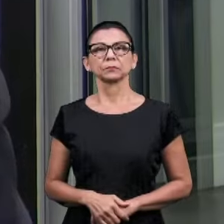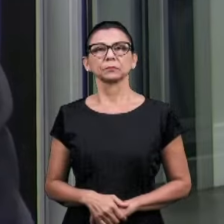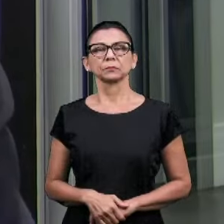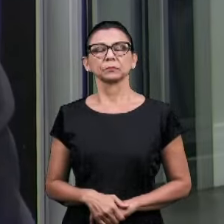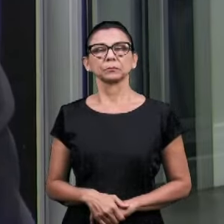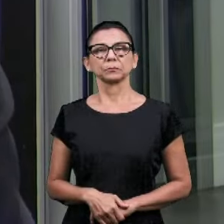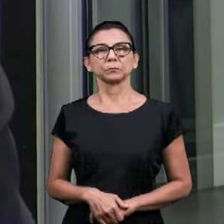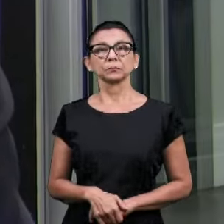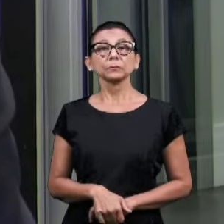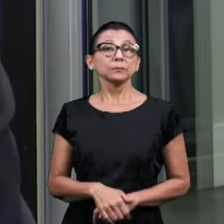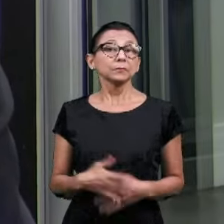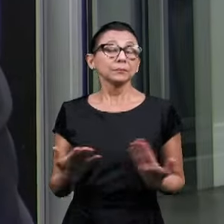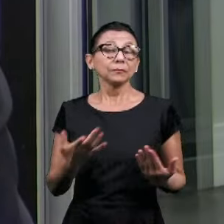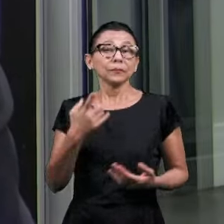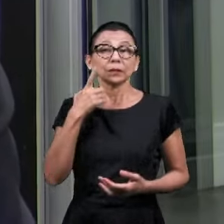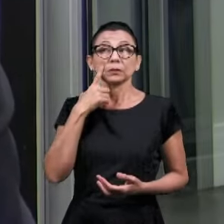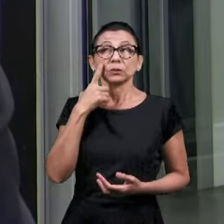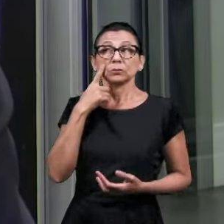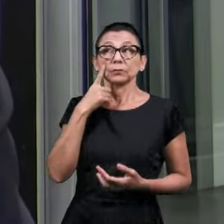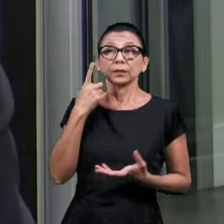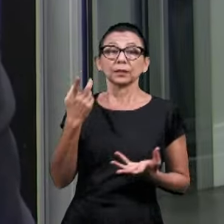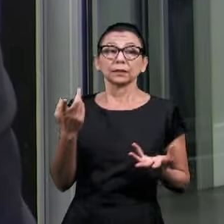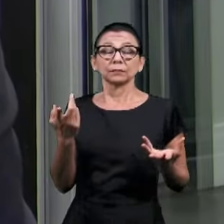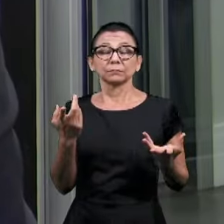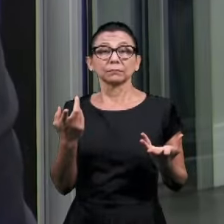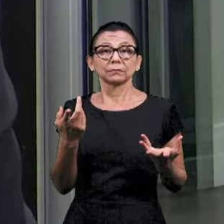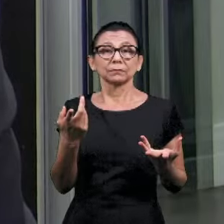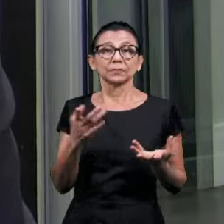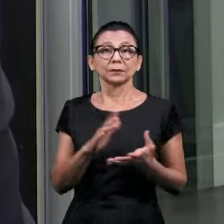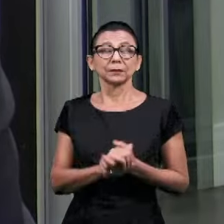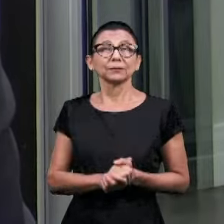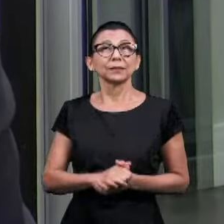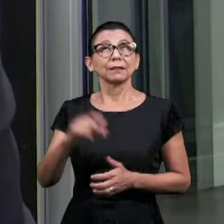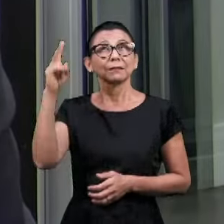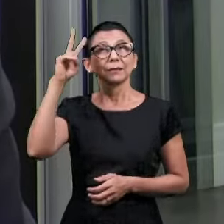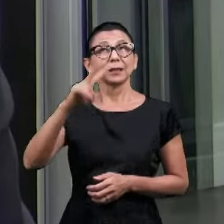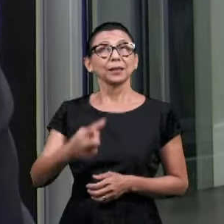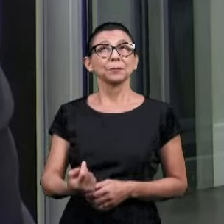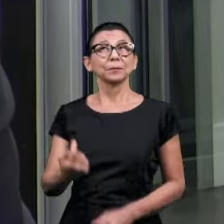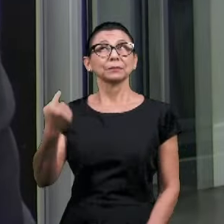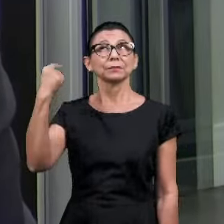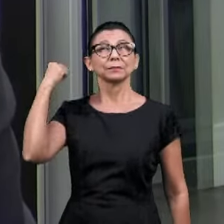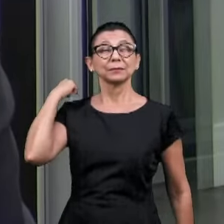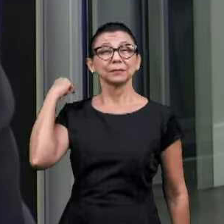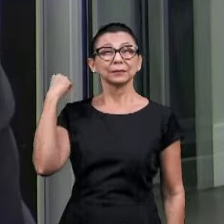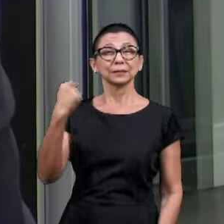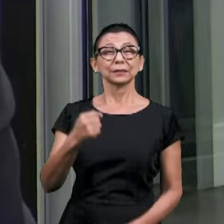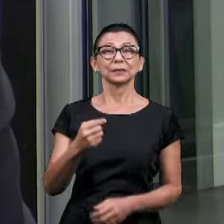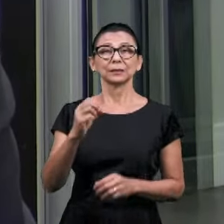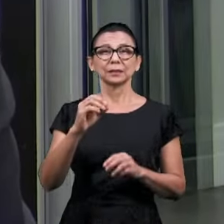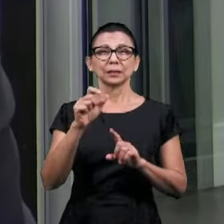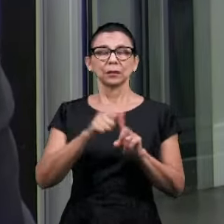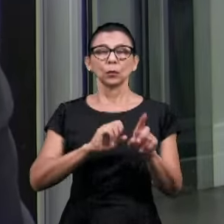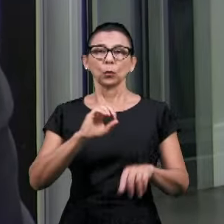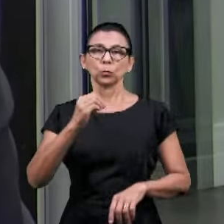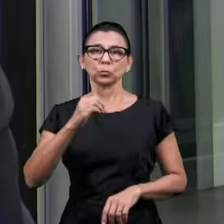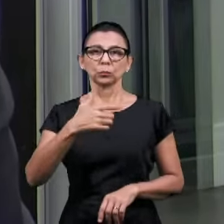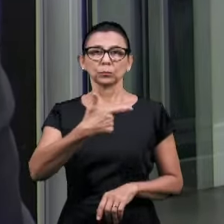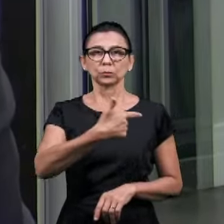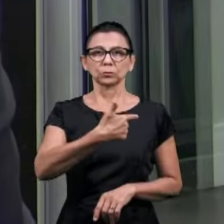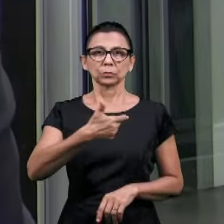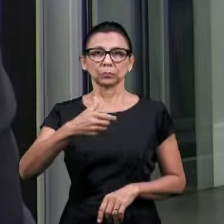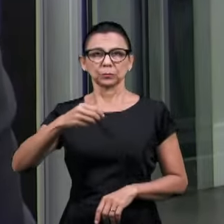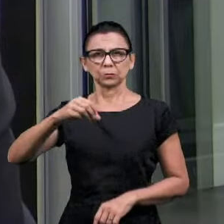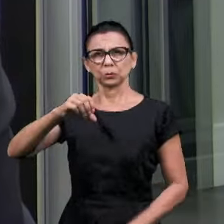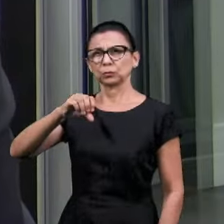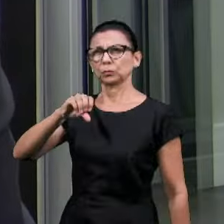e quando a gente vê isso no nosso meio, desde o início ali em 2009, né, outubro de 2009, acho